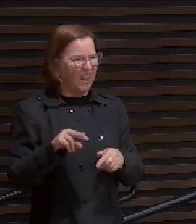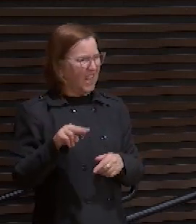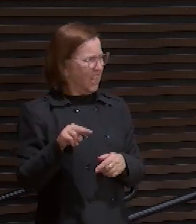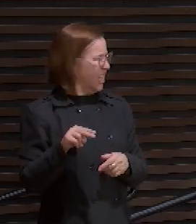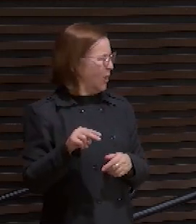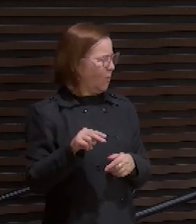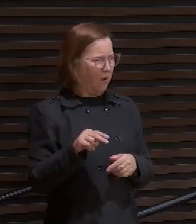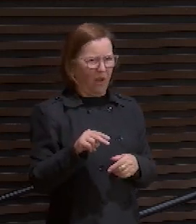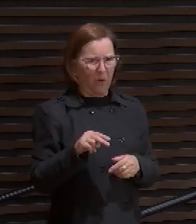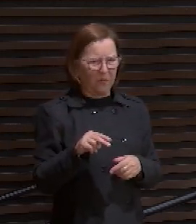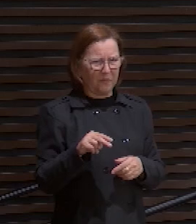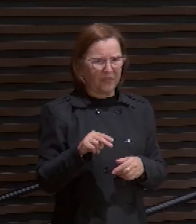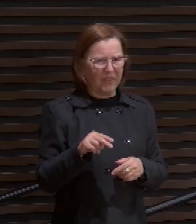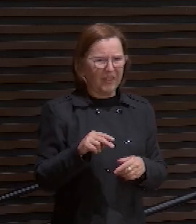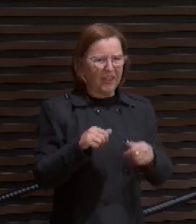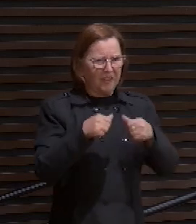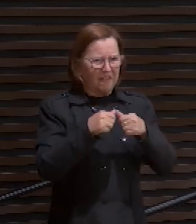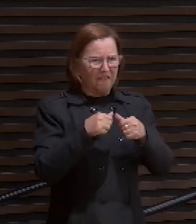coisa